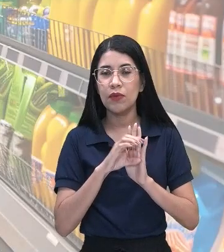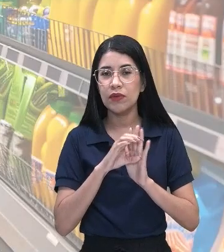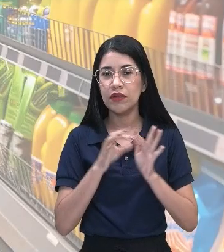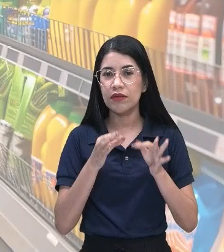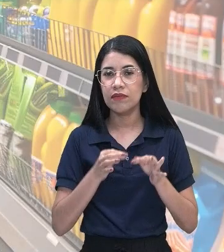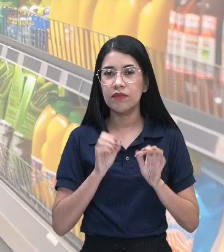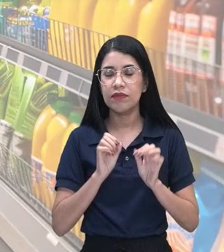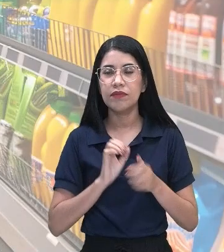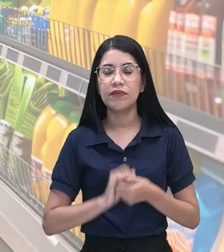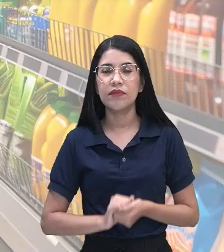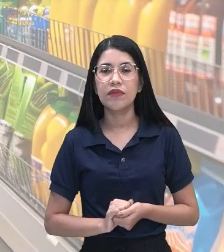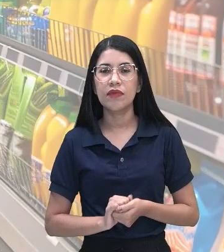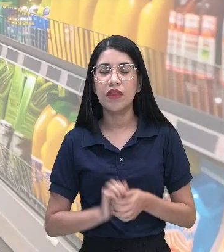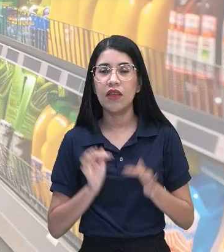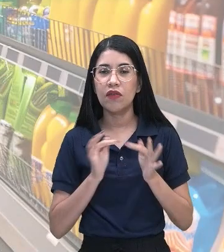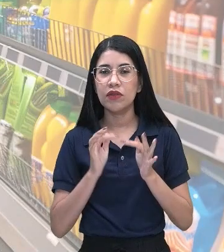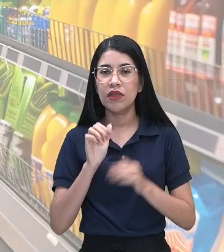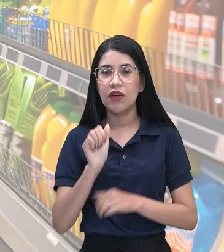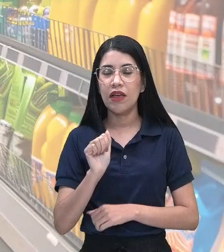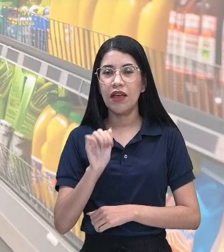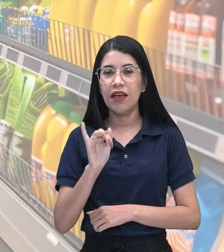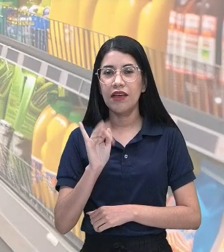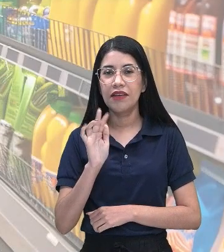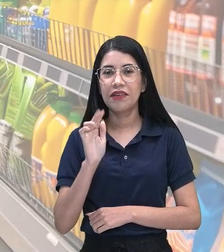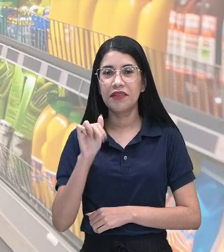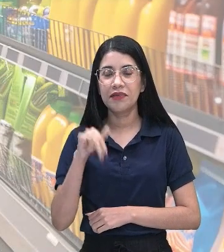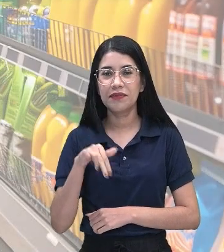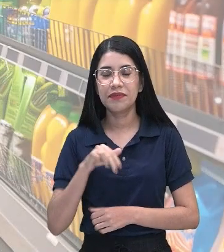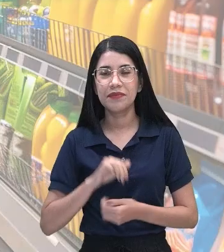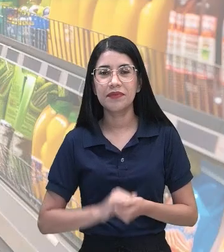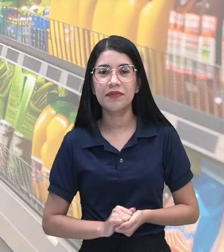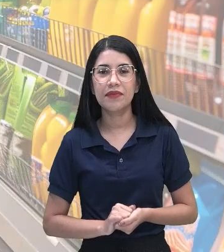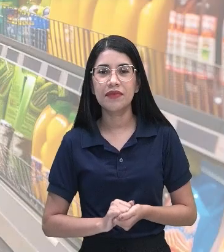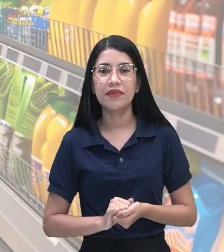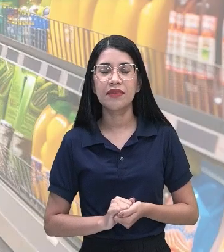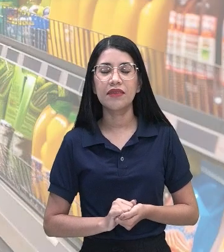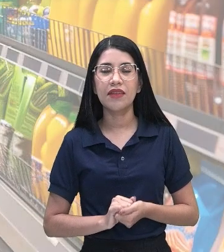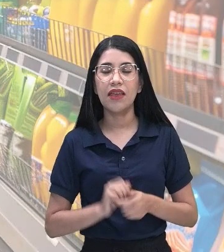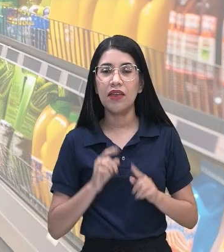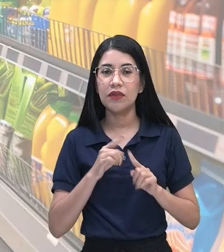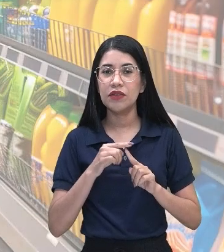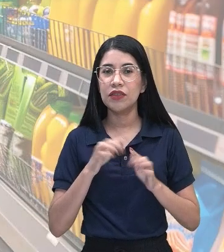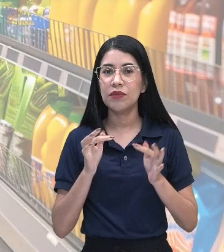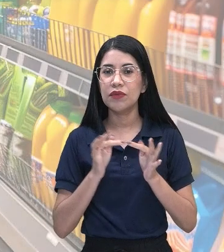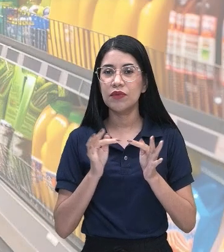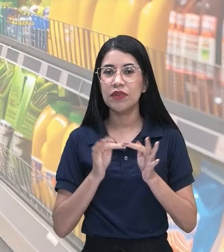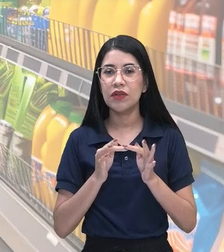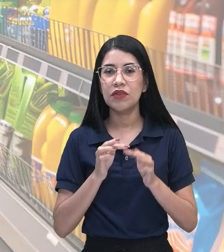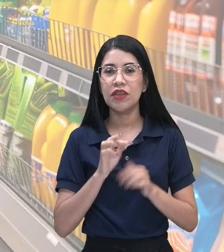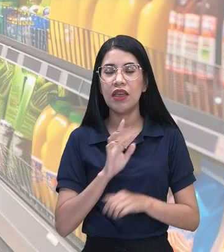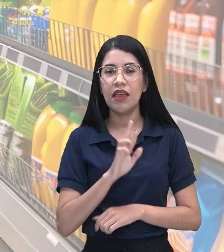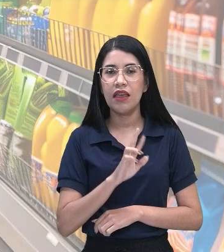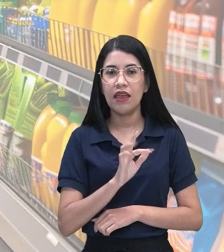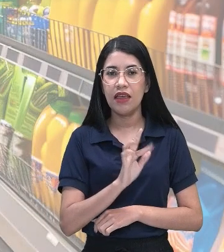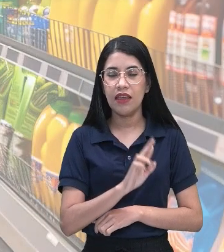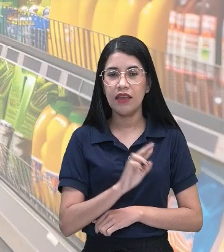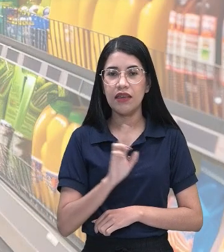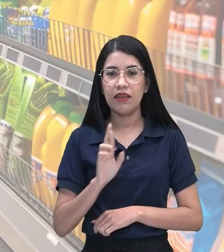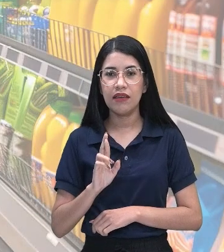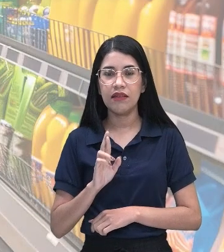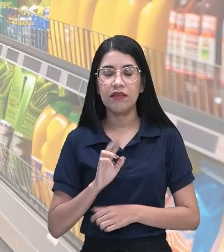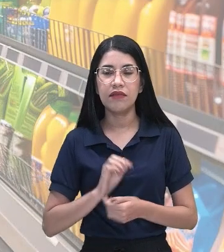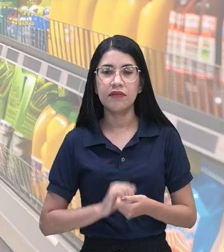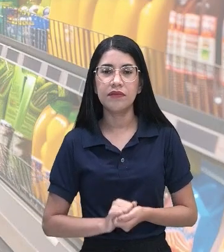Função afim, aqui do nosso lado aqui, ó. Função afim, uma função, olha o que diz, uma função f de r em r, quer dizer, de real